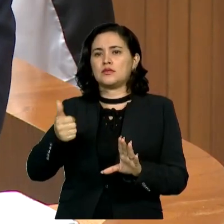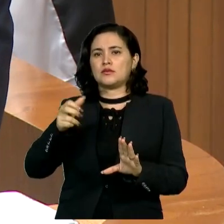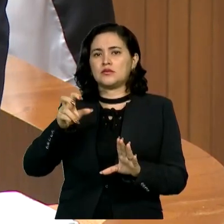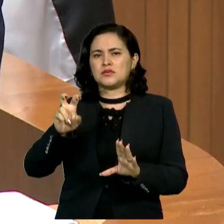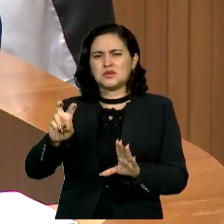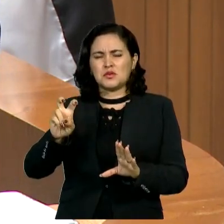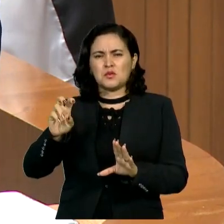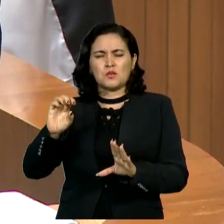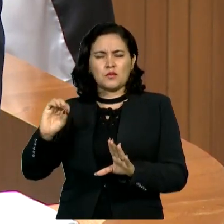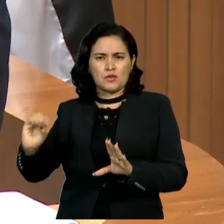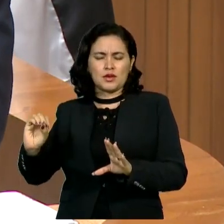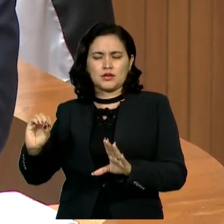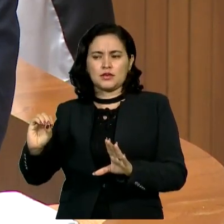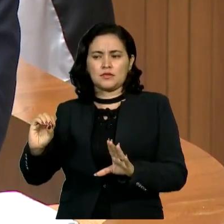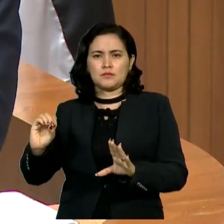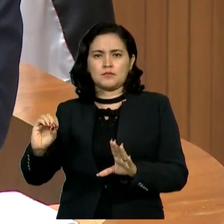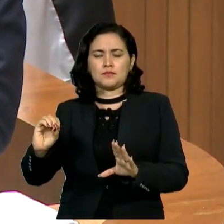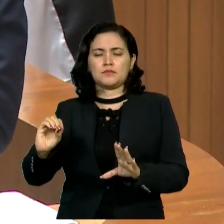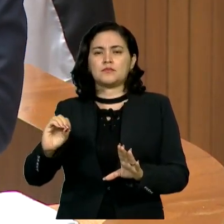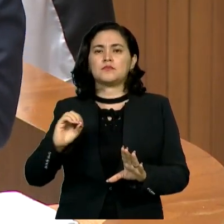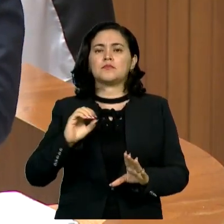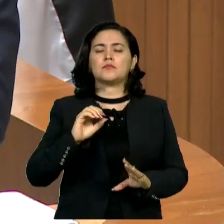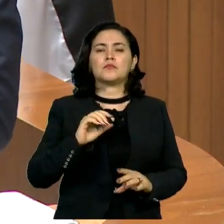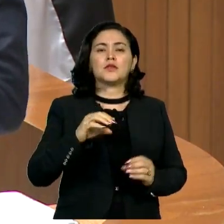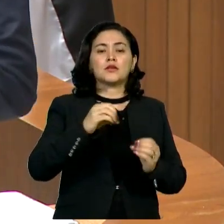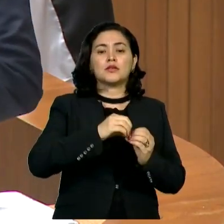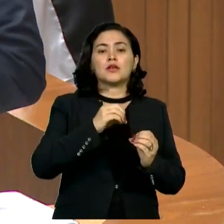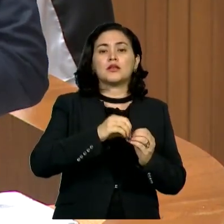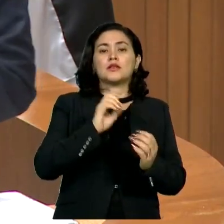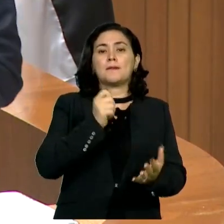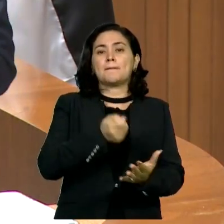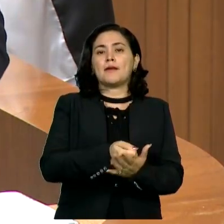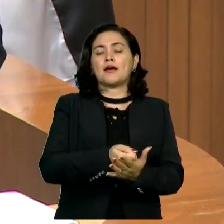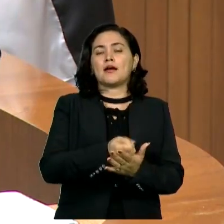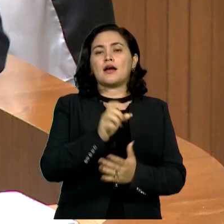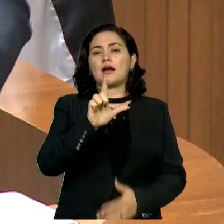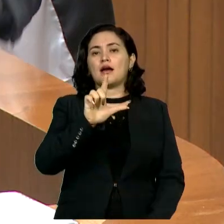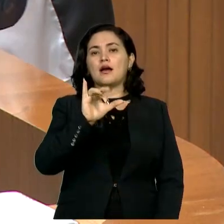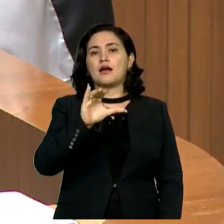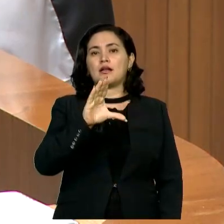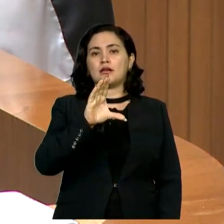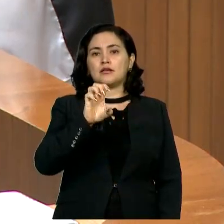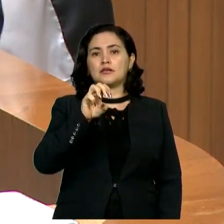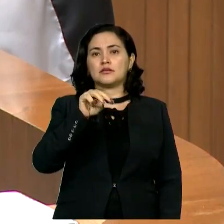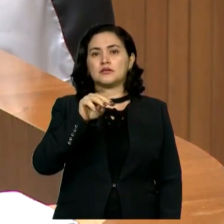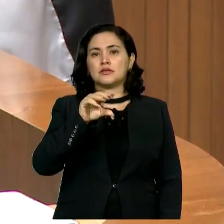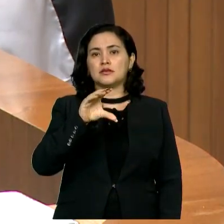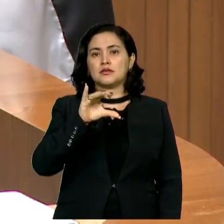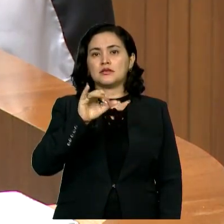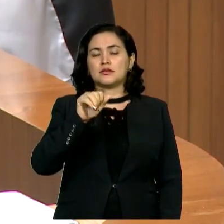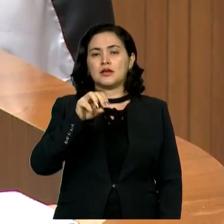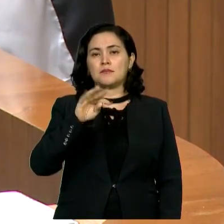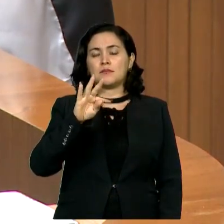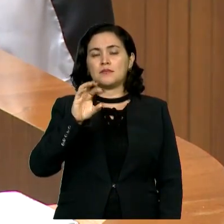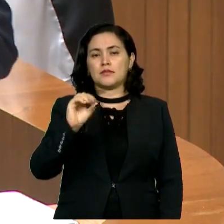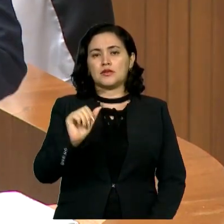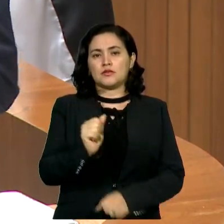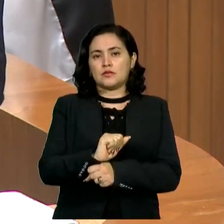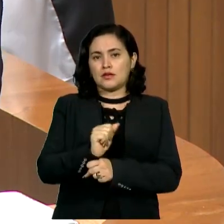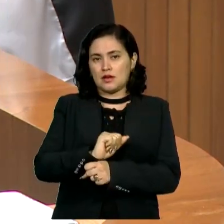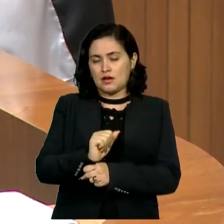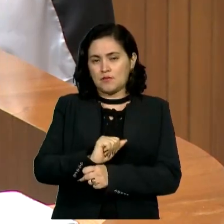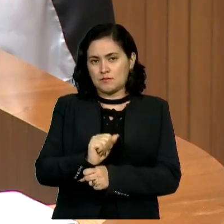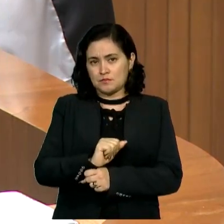do IPVA, do licenciamento do Detran. Houve esse aumento no dia 19. Então, as pessoas ficaram